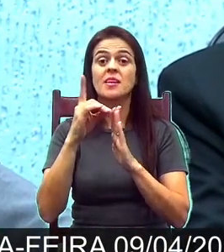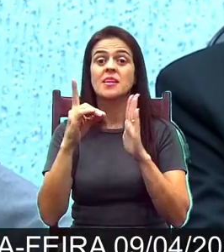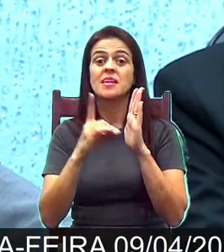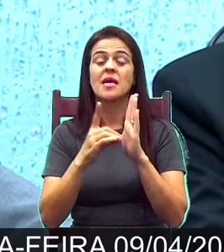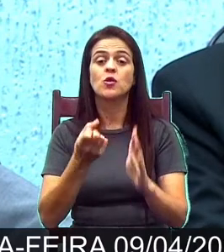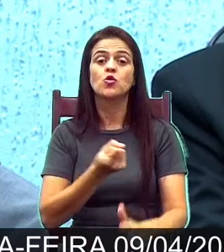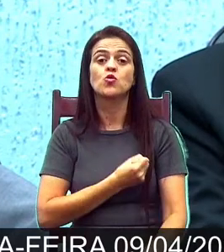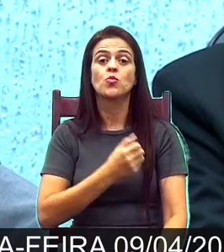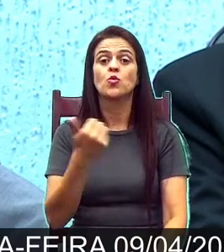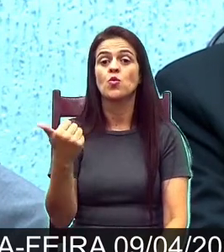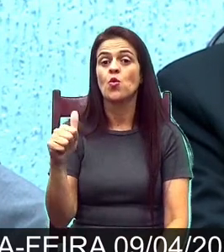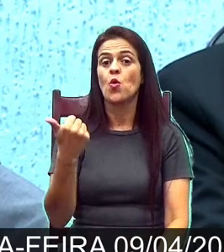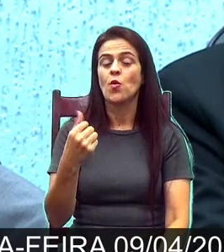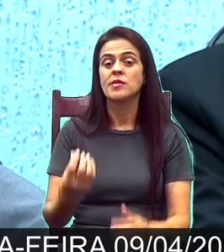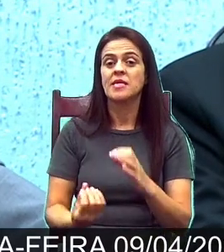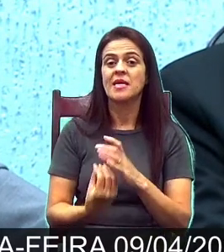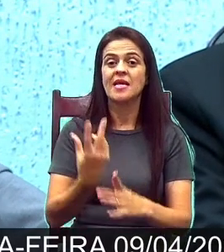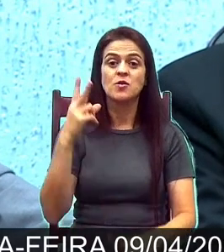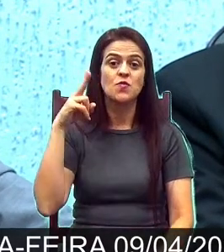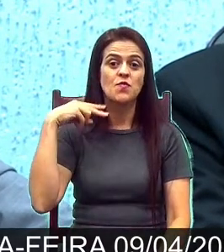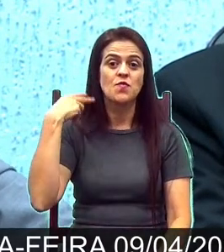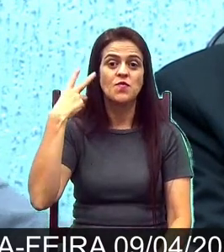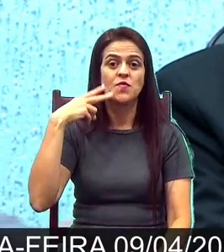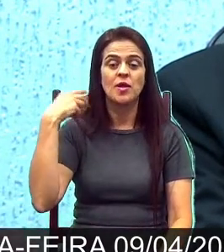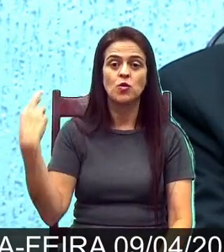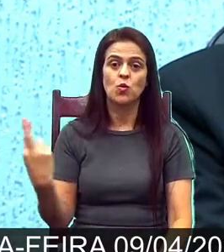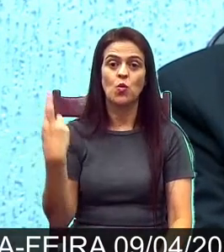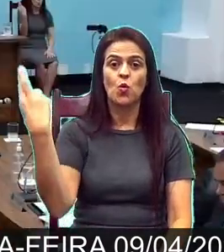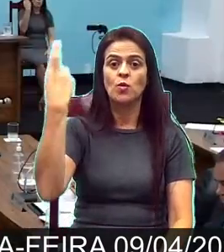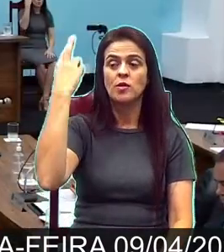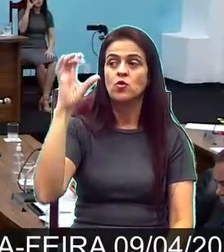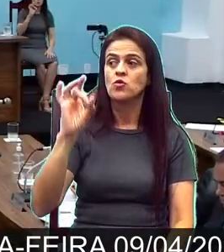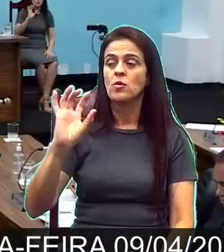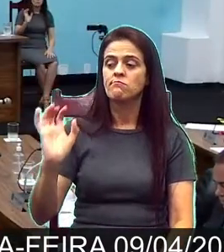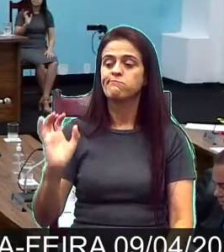número 11/2024, de autoria do vereador Rodrigão. O projeto está apenas em deliberação.